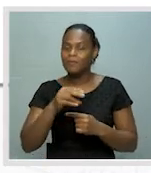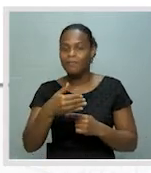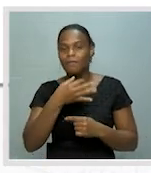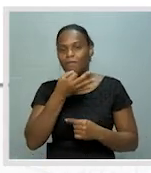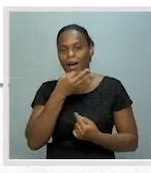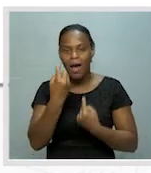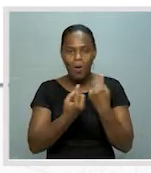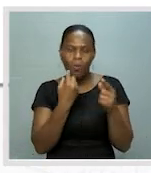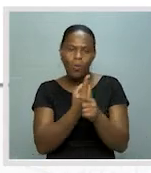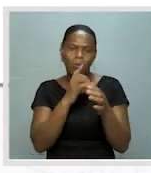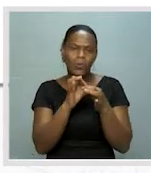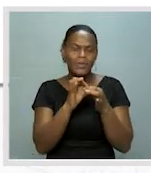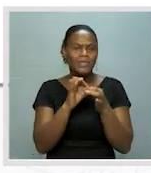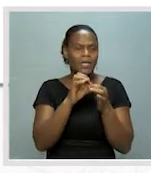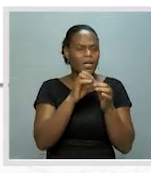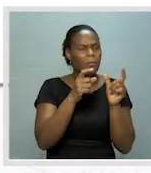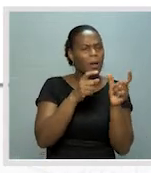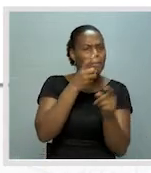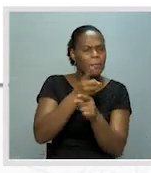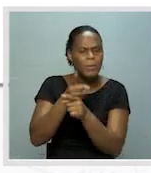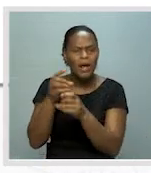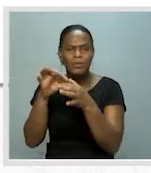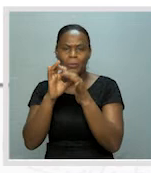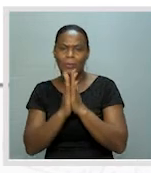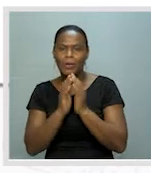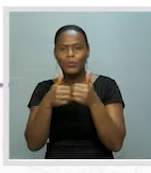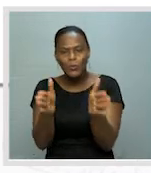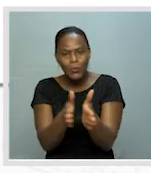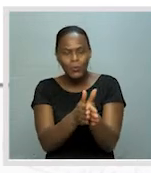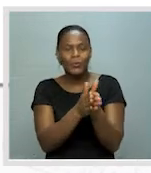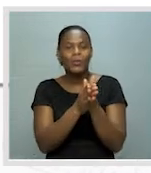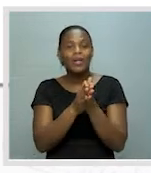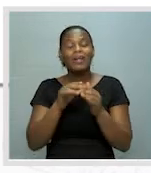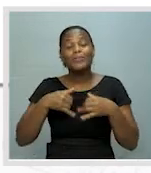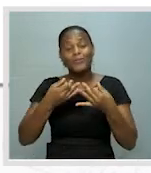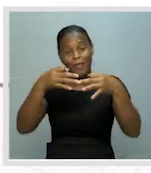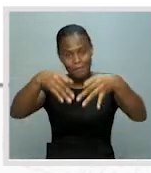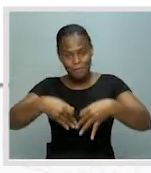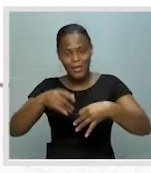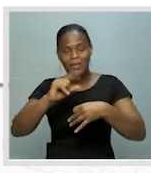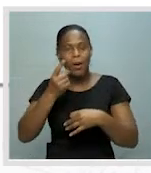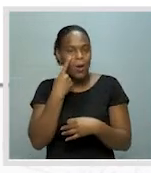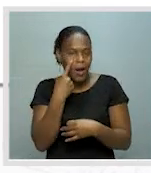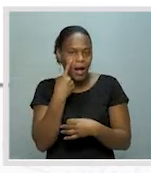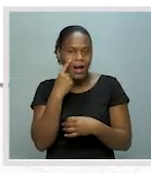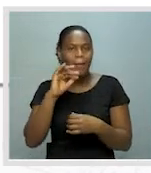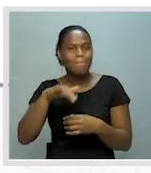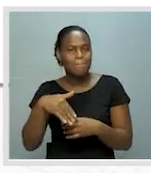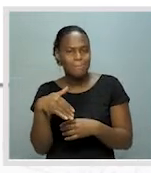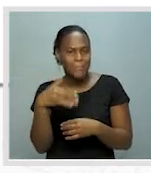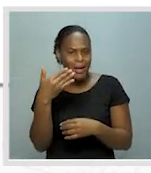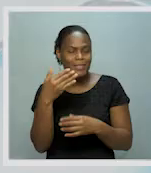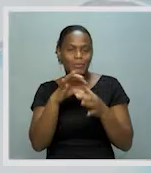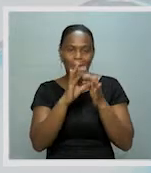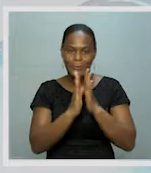falar de alguns aspectos que são comuns a todas as religiões e, finalmente, reconhecer as